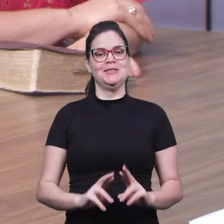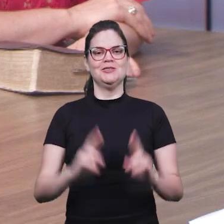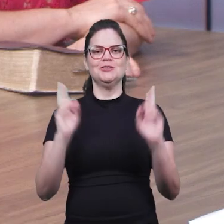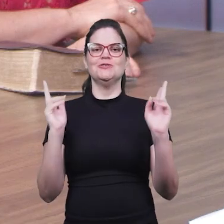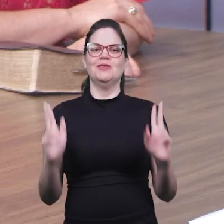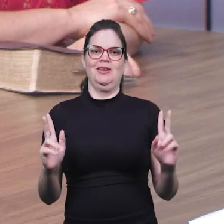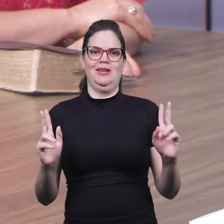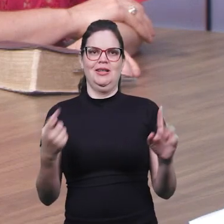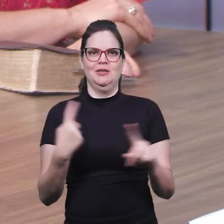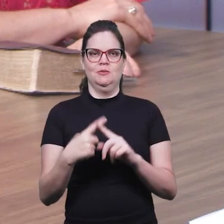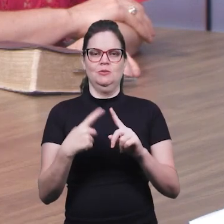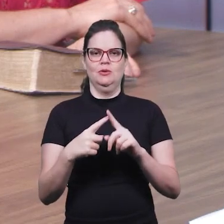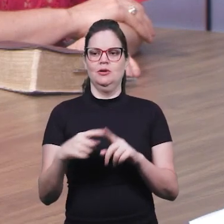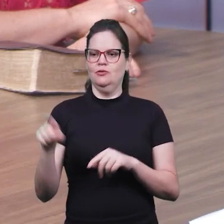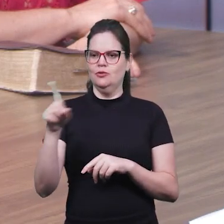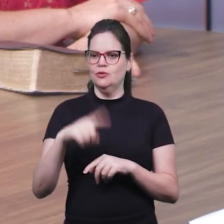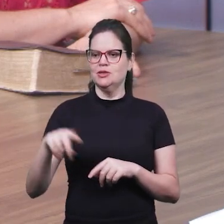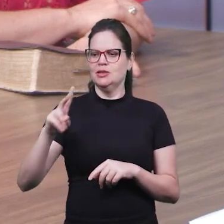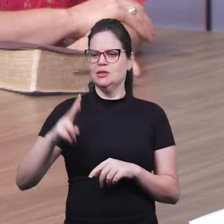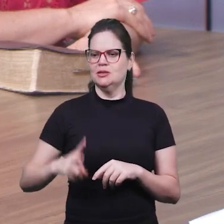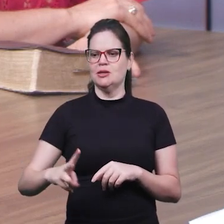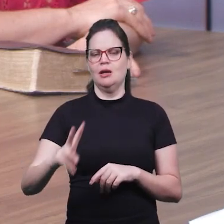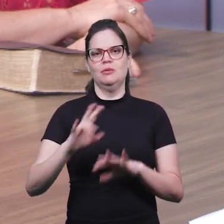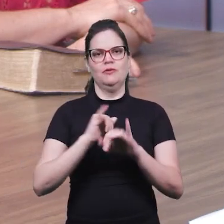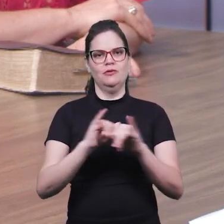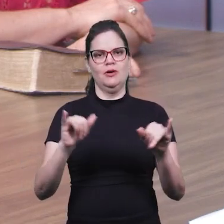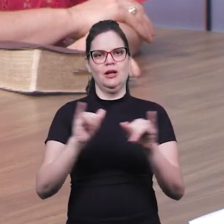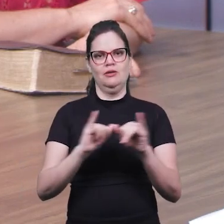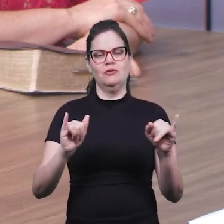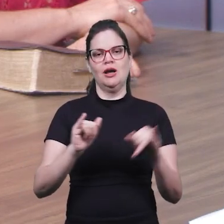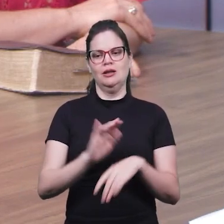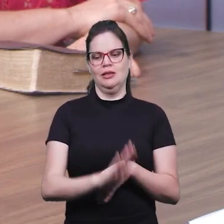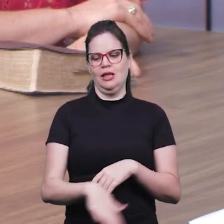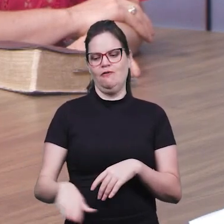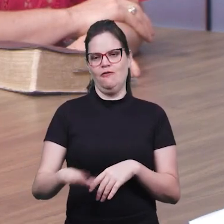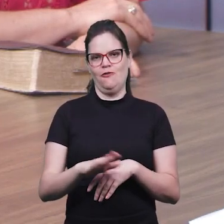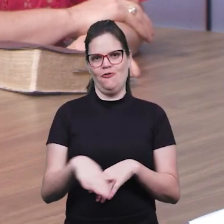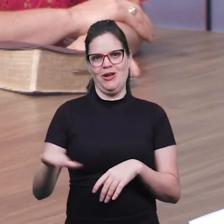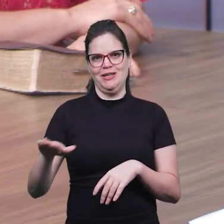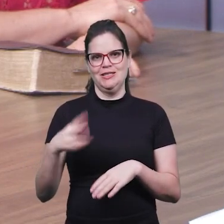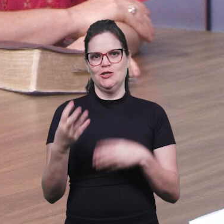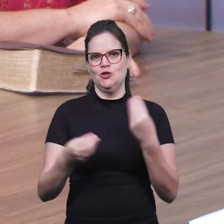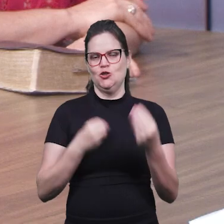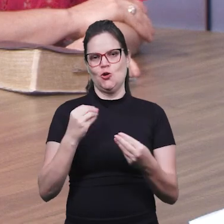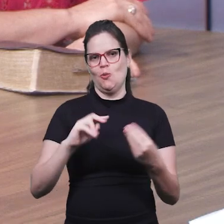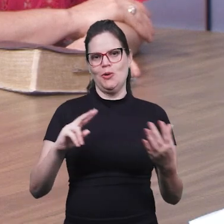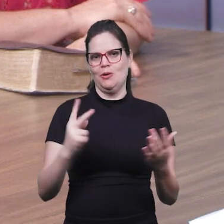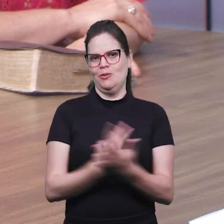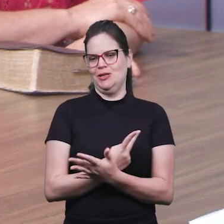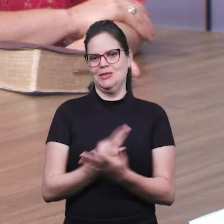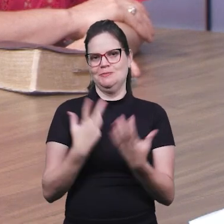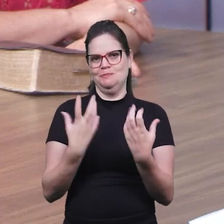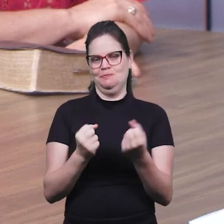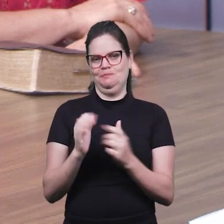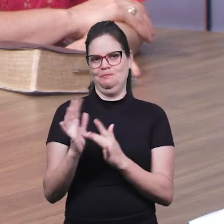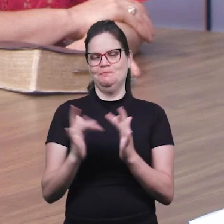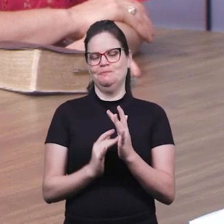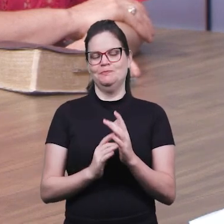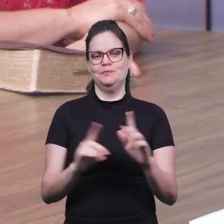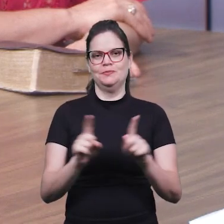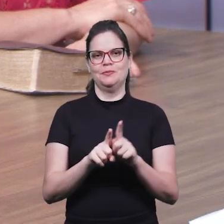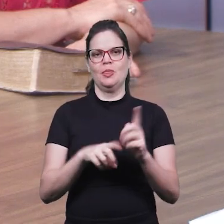vocês costumam falar desde a infância, desse processo de conversão, e também do modo como